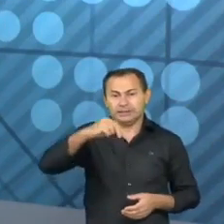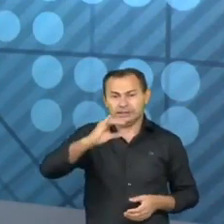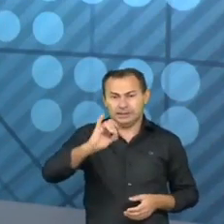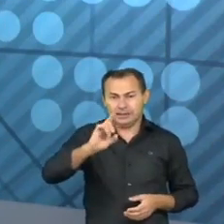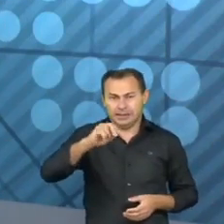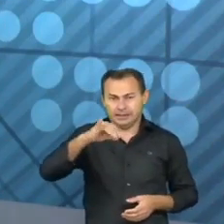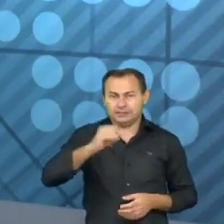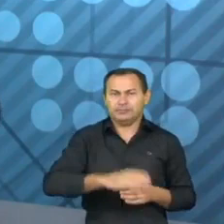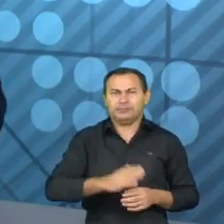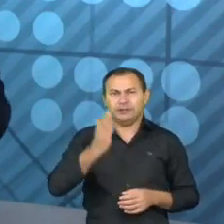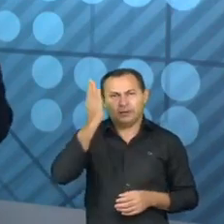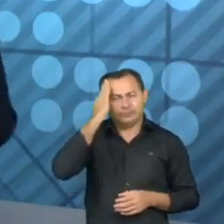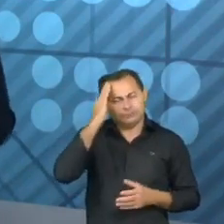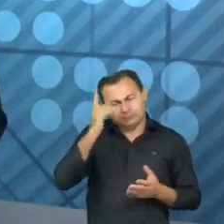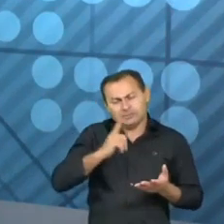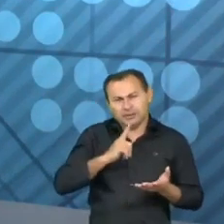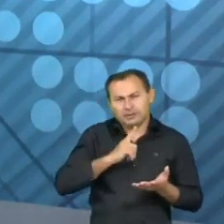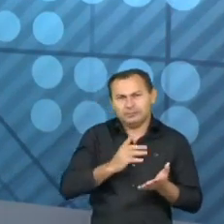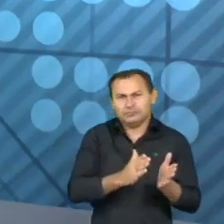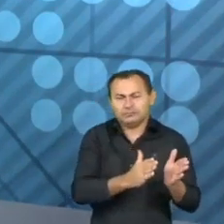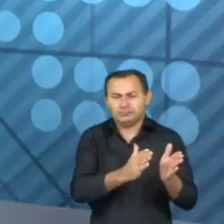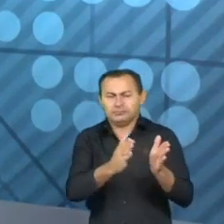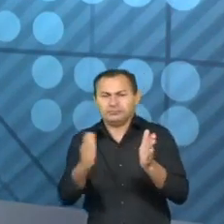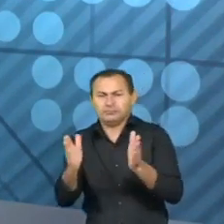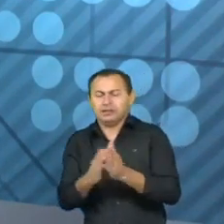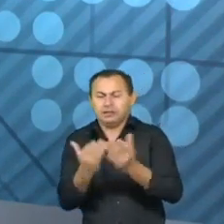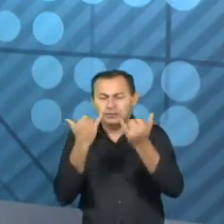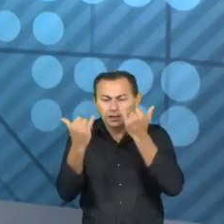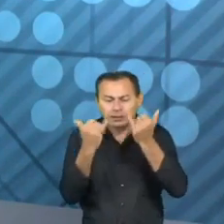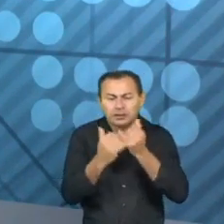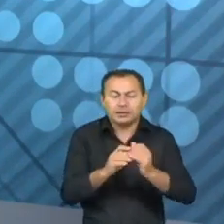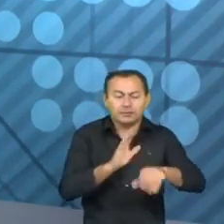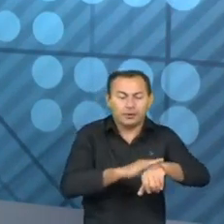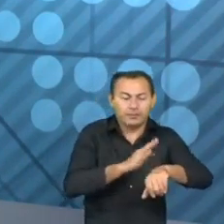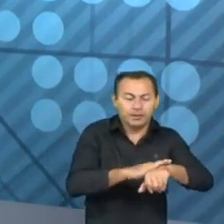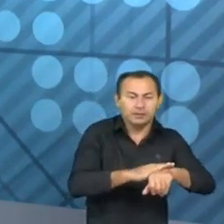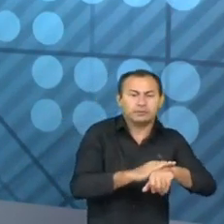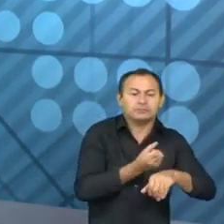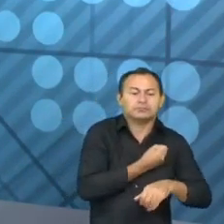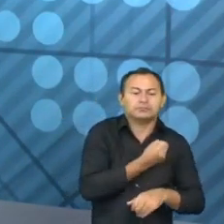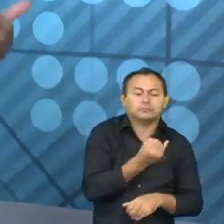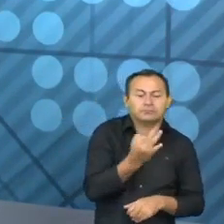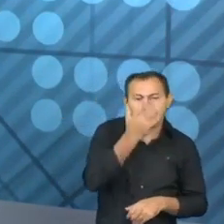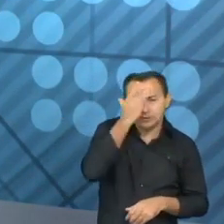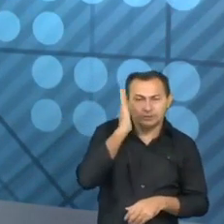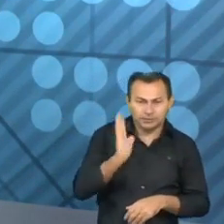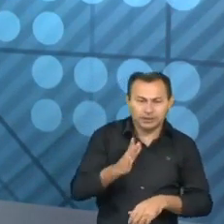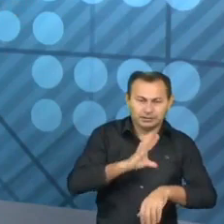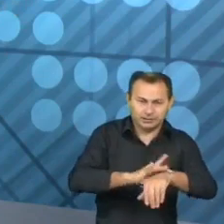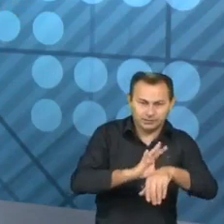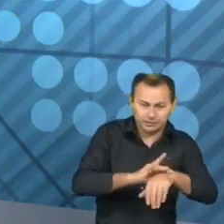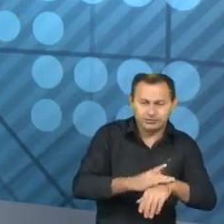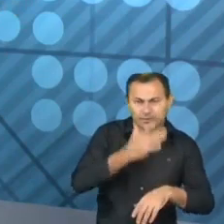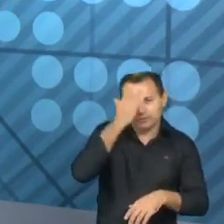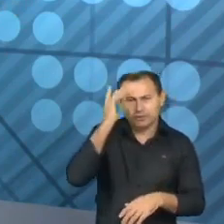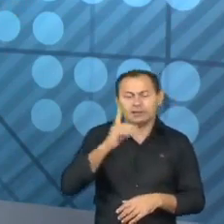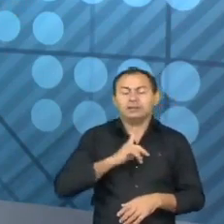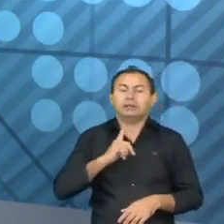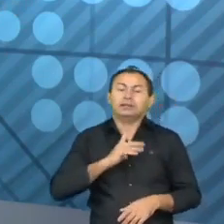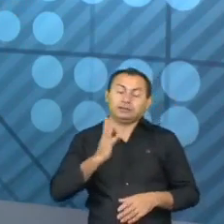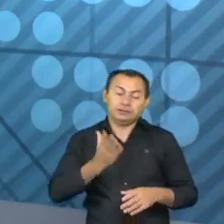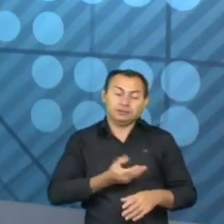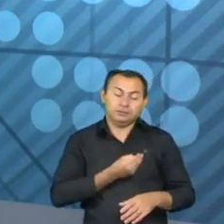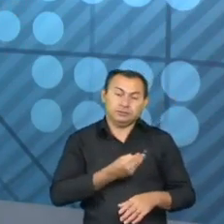a prevalência como aquele dado em certo momento, de pessoas que já ficaram doentes, pessoas que estão doentes, número